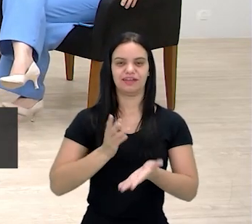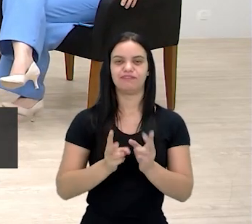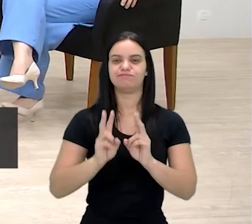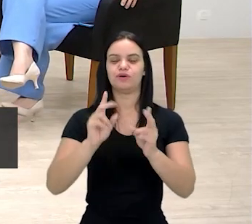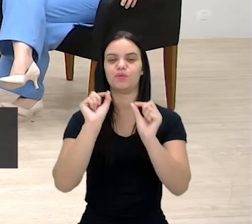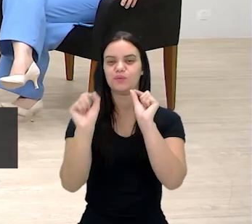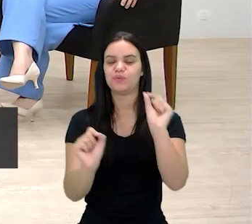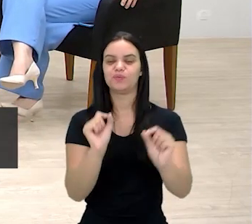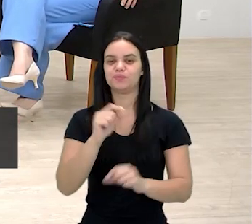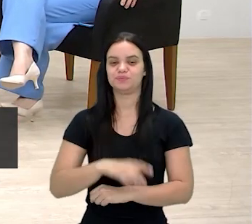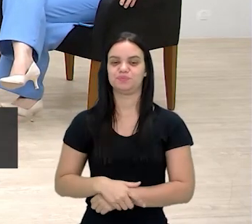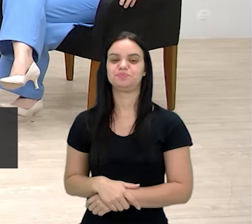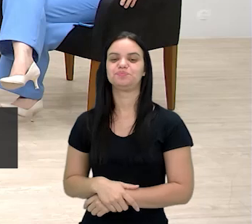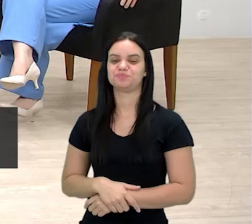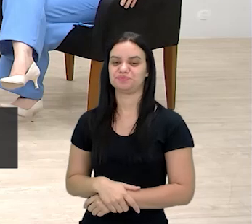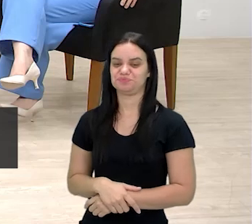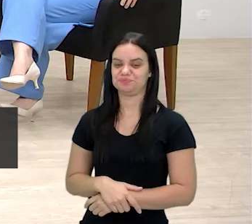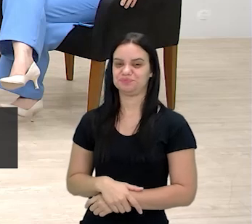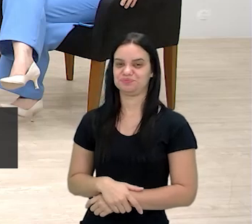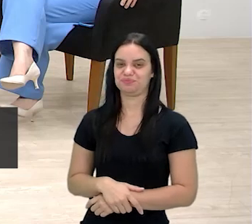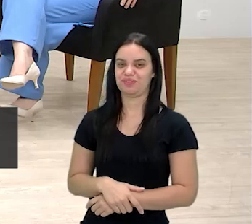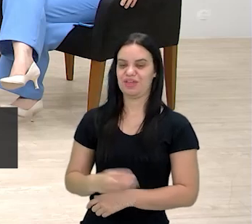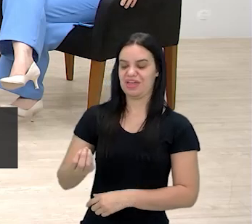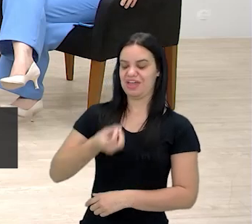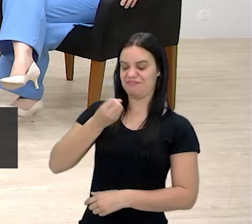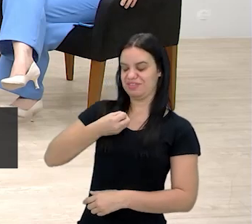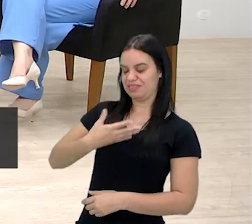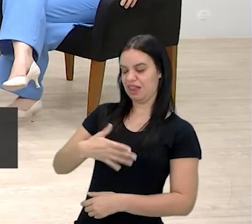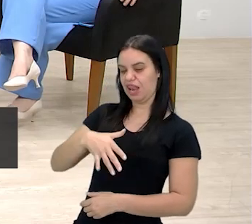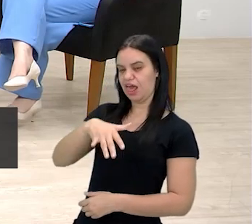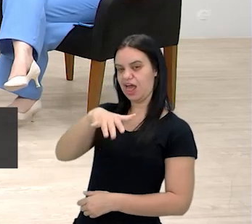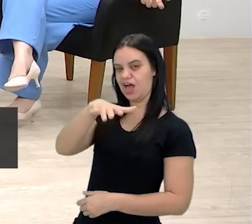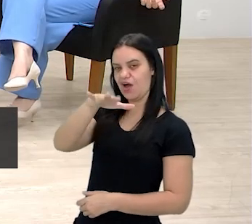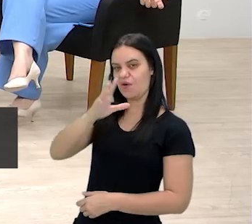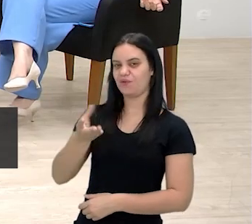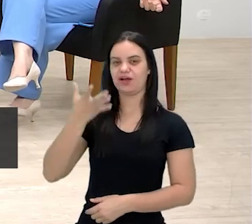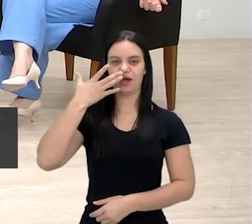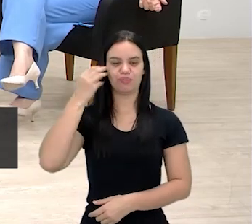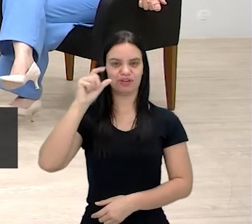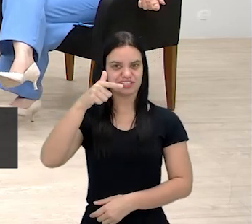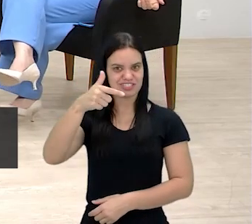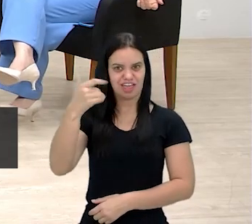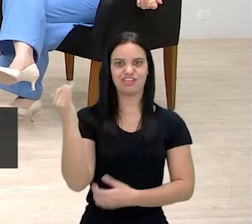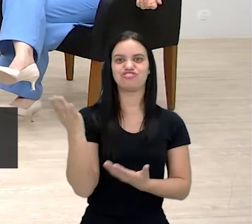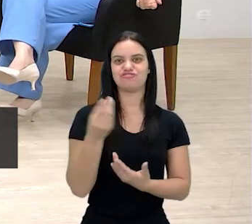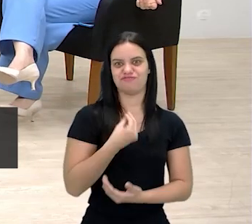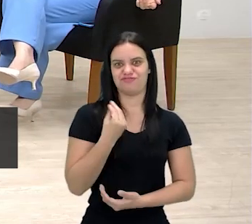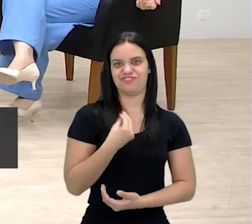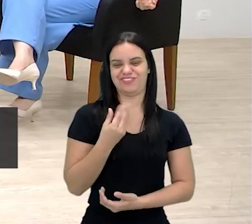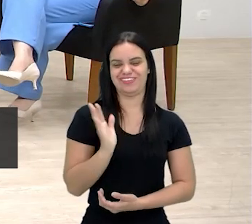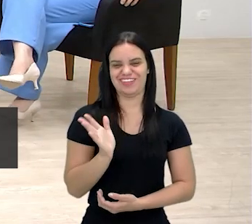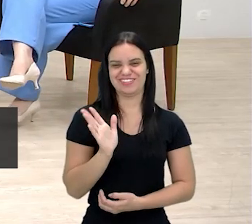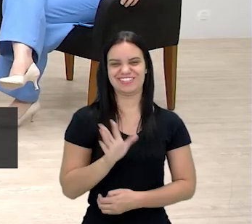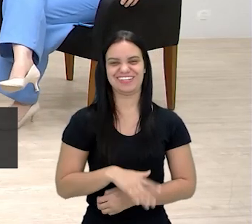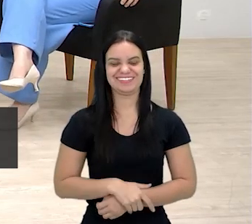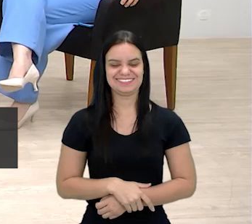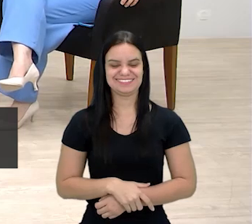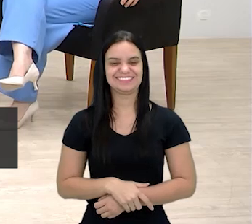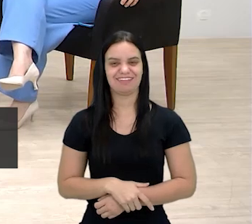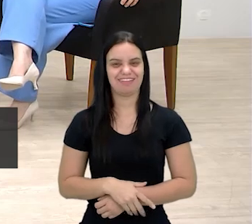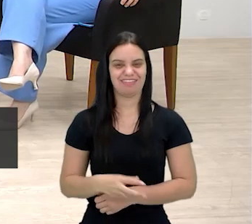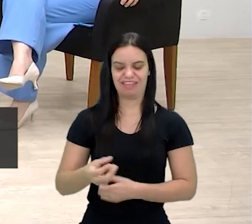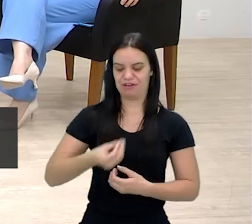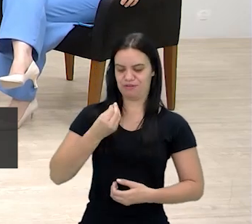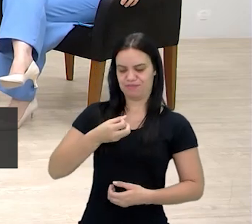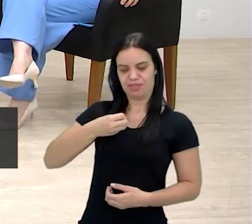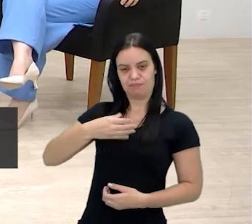disse, né, Carlos? Isso aí. Longa vida ao gato. Longa vida, né? Diz que tem 7 vidas, ele tem 7 anos. 7 vidas que sejam mais 7 anos. Aí tem bastante tempo